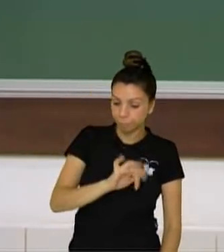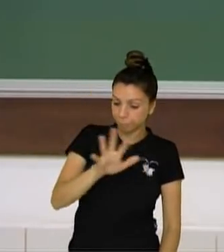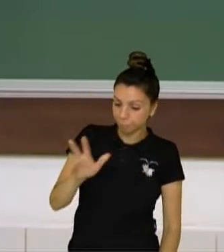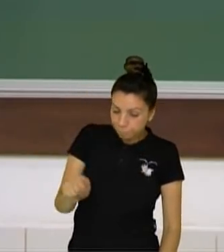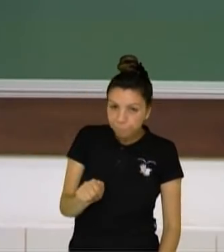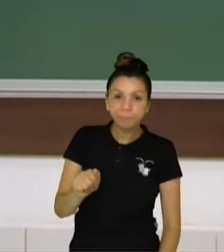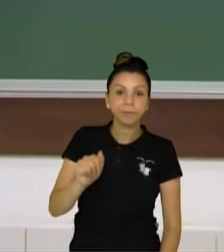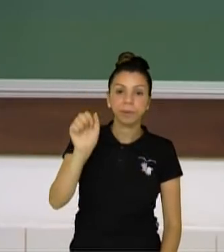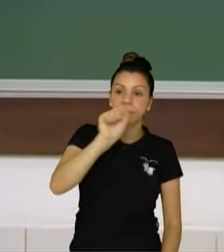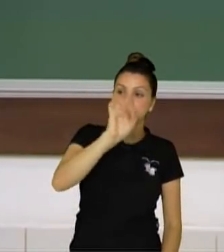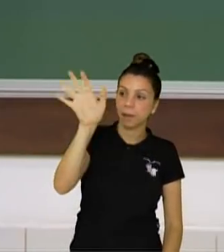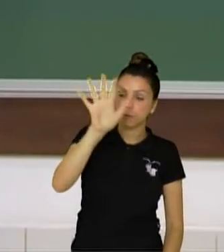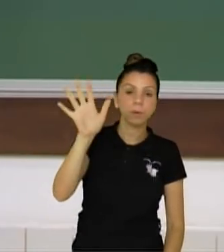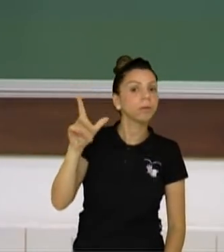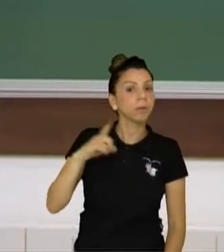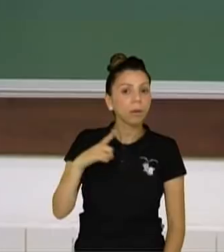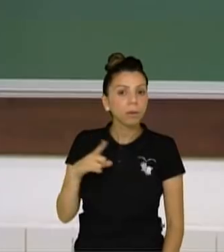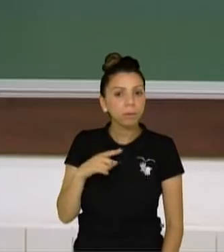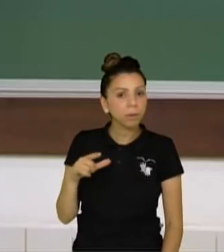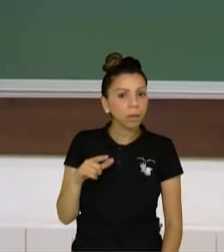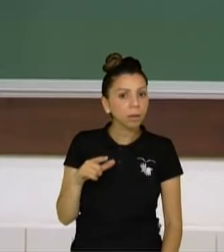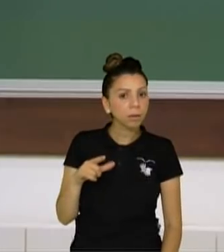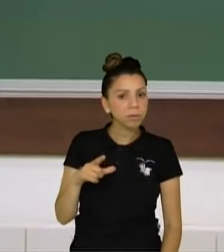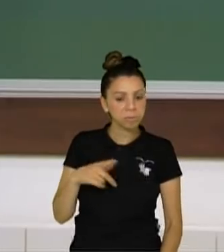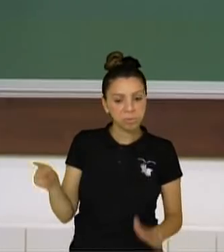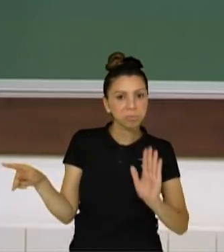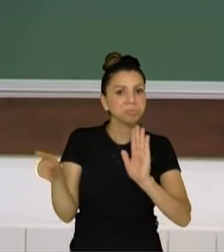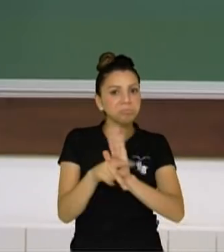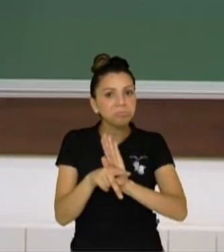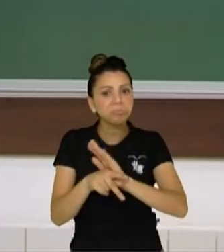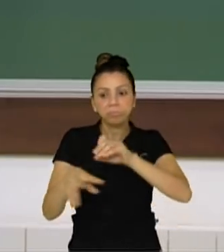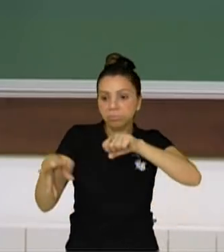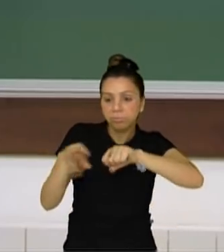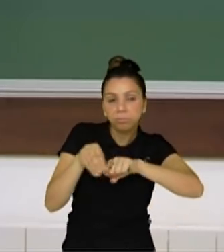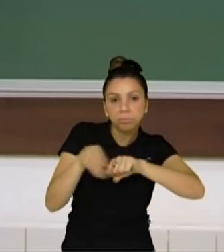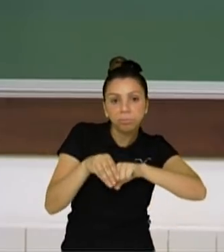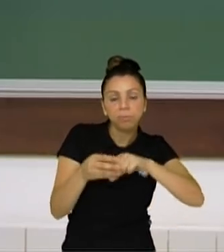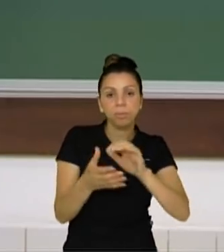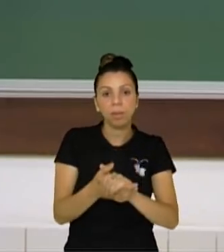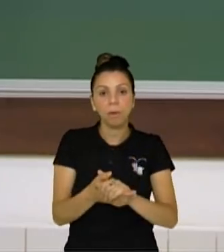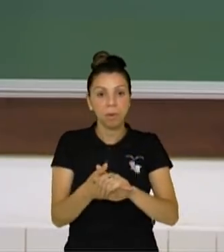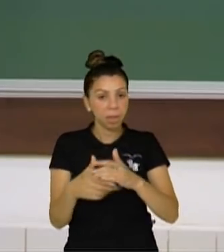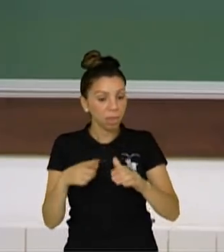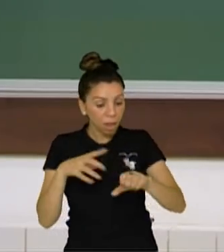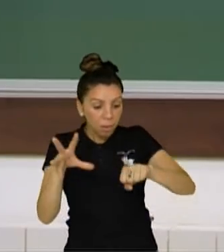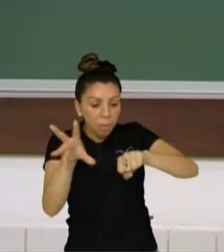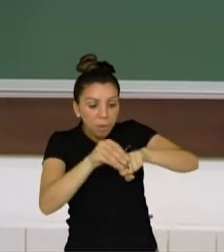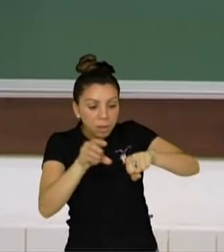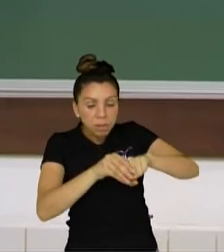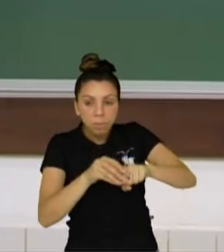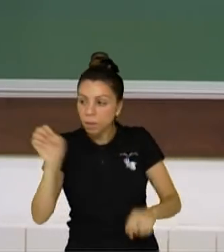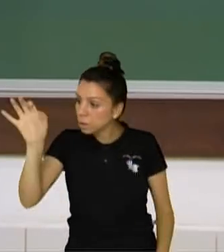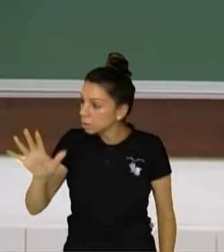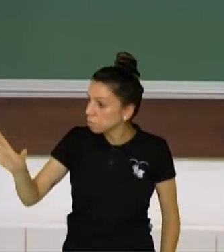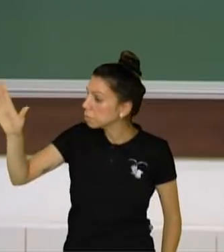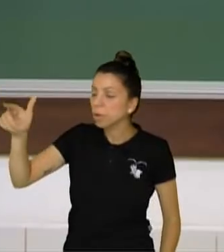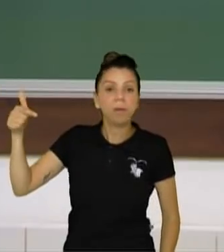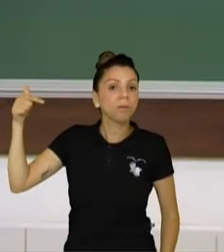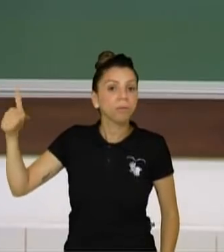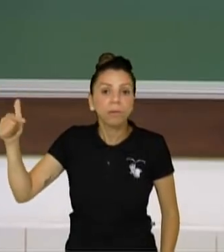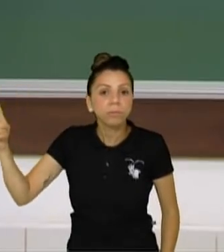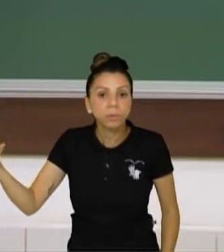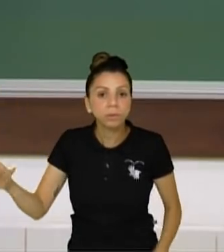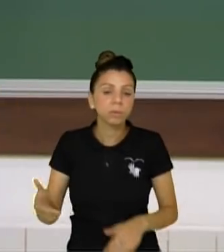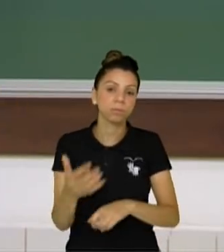próprios conhecimentos. E, inclusive, tinham conhecimentos que os europeus não tinham. Tinham conhecimento sobre a natureza, sobre